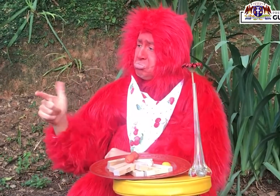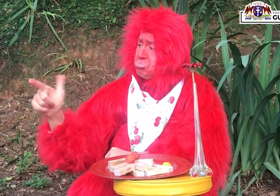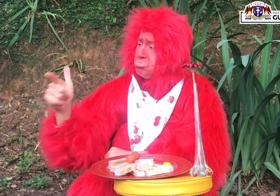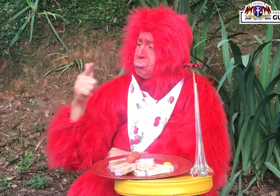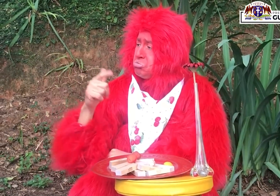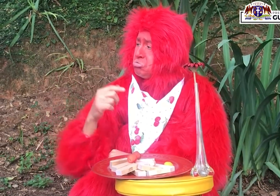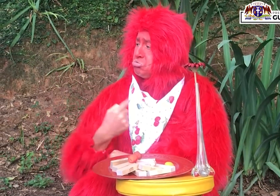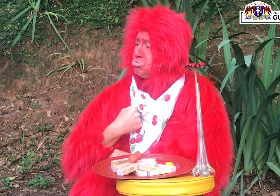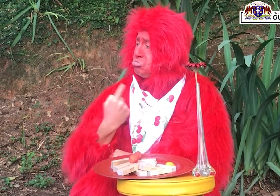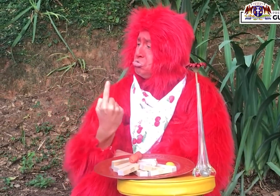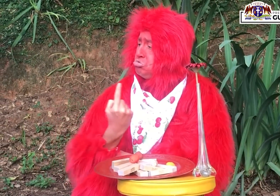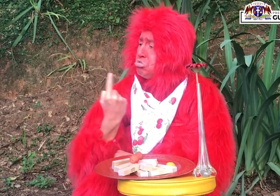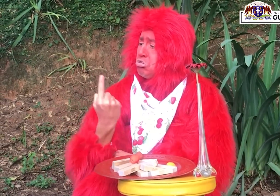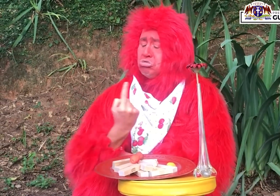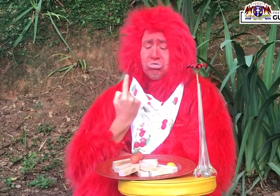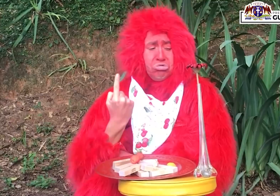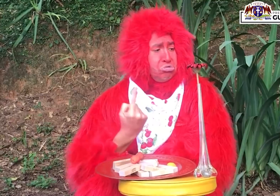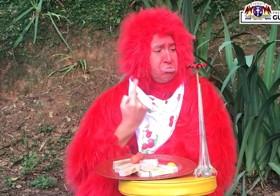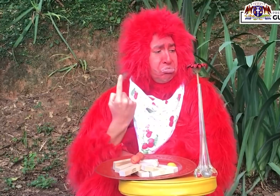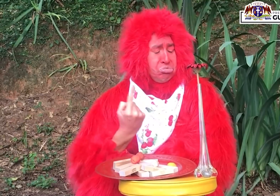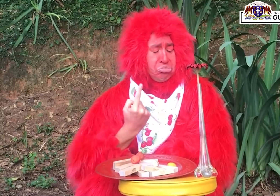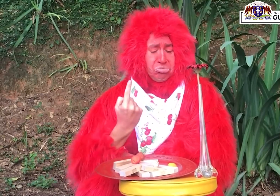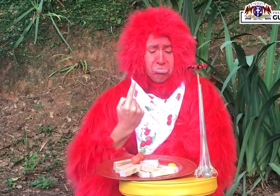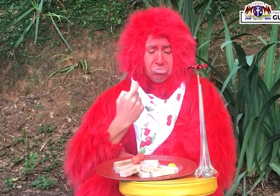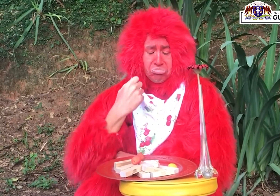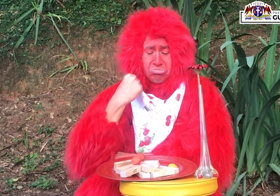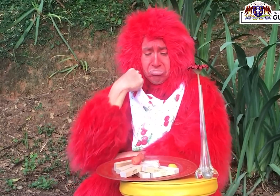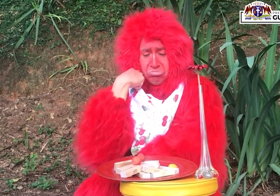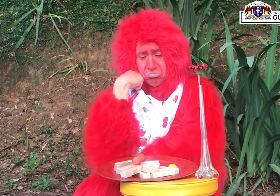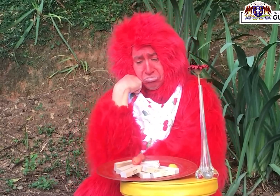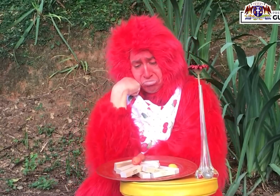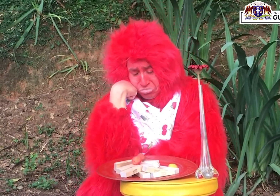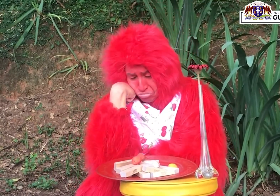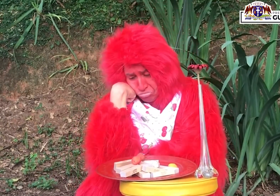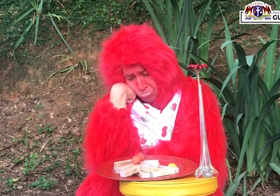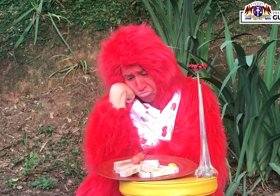Não tenho vizinhos e fico aqui sozinho.